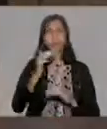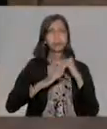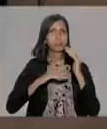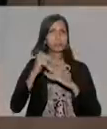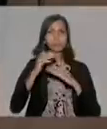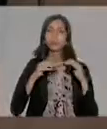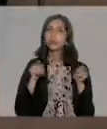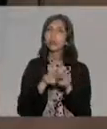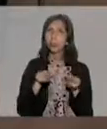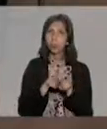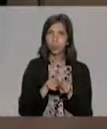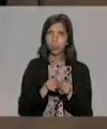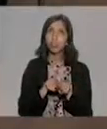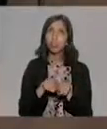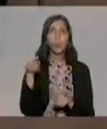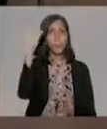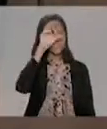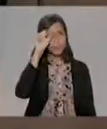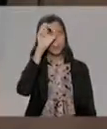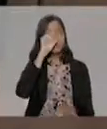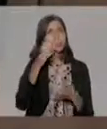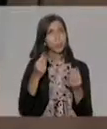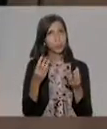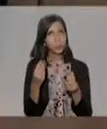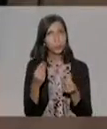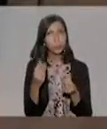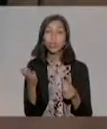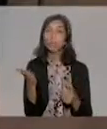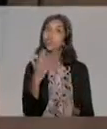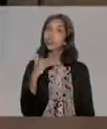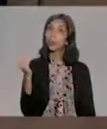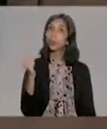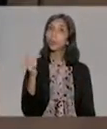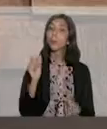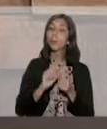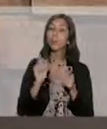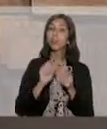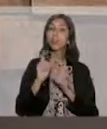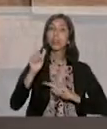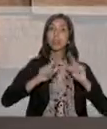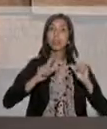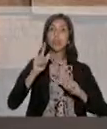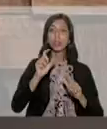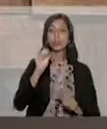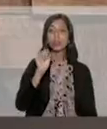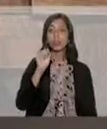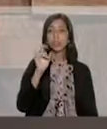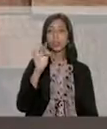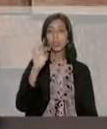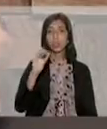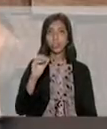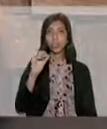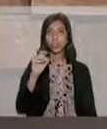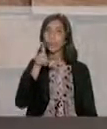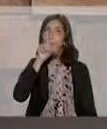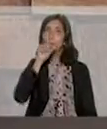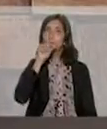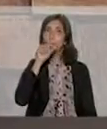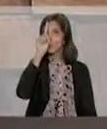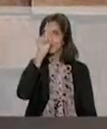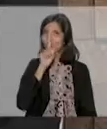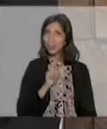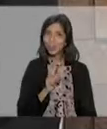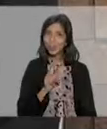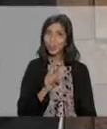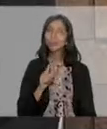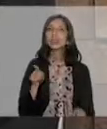um craque, maravilhoso também. Aprendi bastante com ele. E aí ele me chamou para fazer o Sítio do Pica-Pau Amarelo. Na verdade, ele me chamou para o Sítio do Pica-Pau.